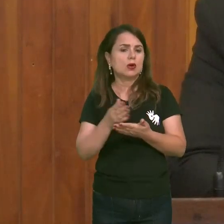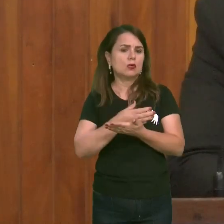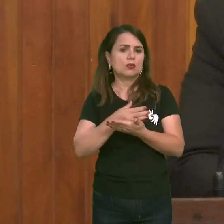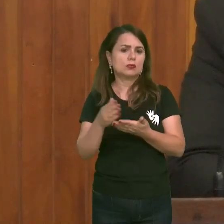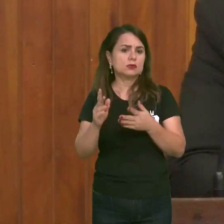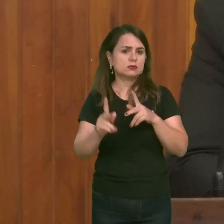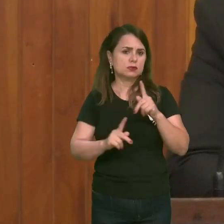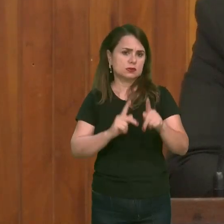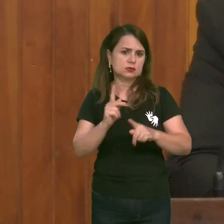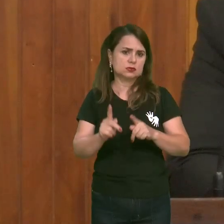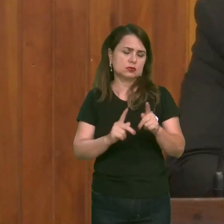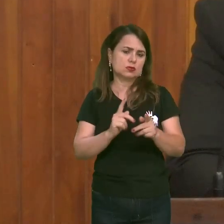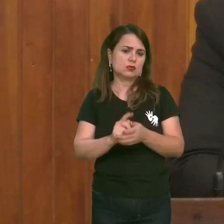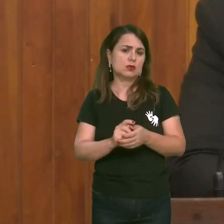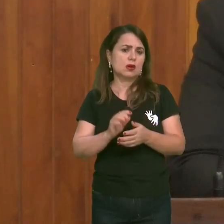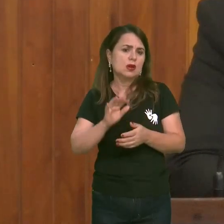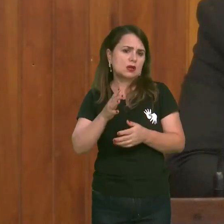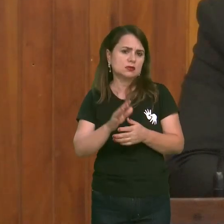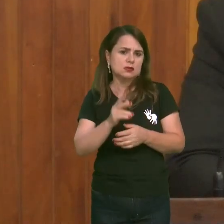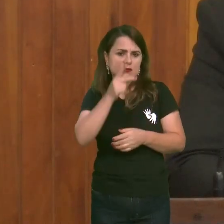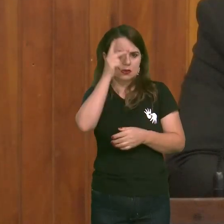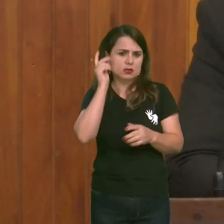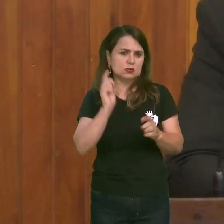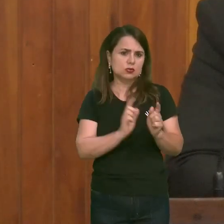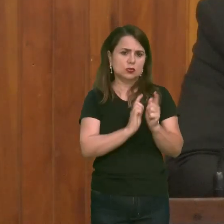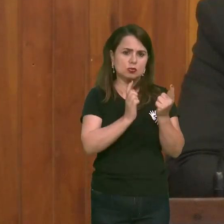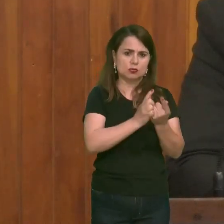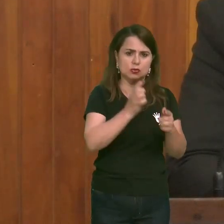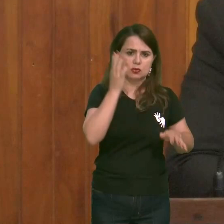o vereador Eduardo Nascimento agem como gangsters